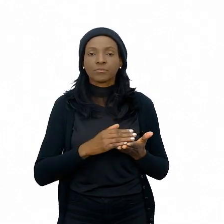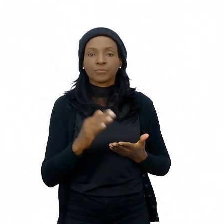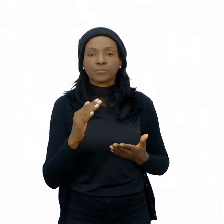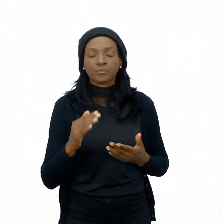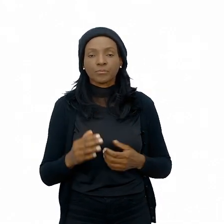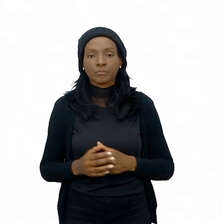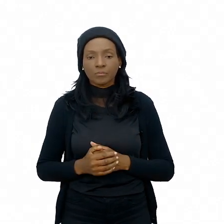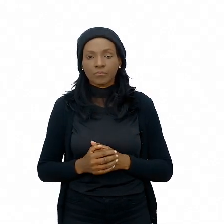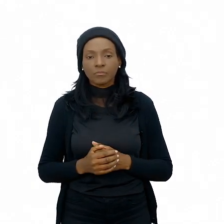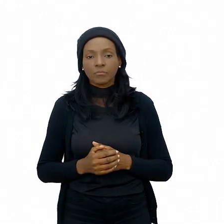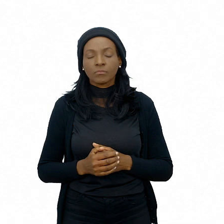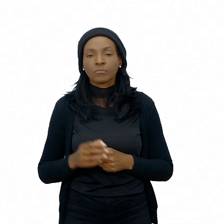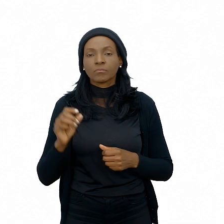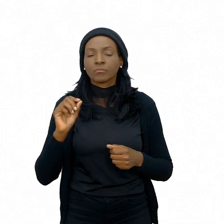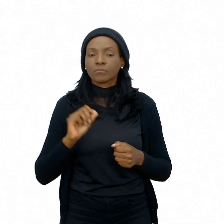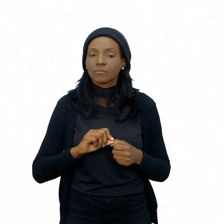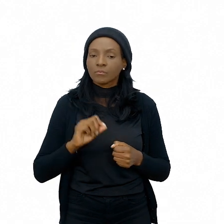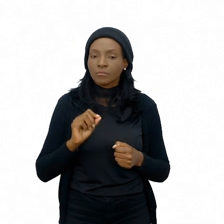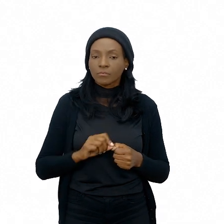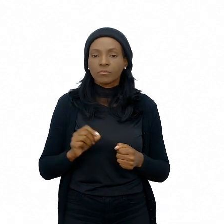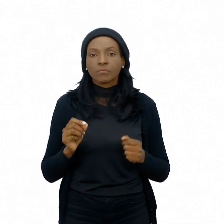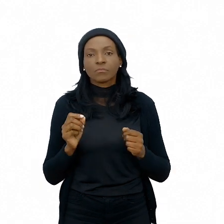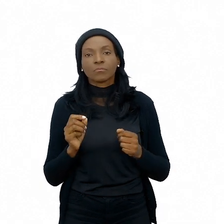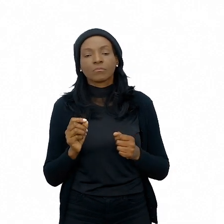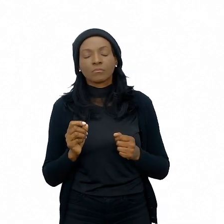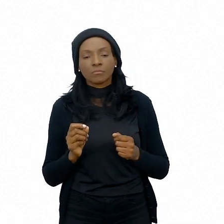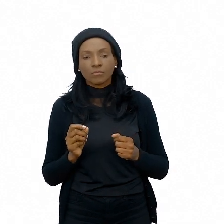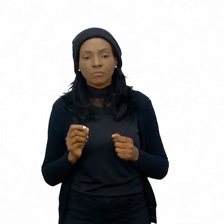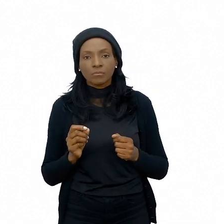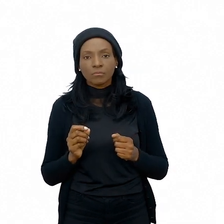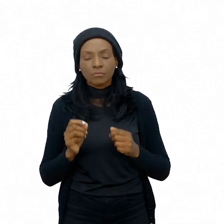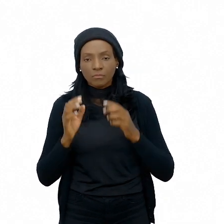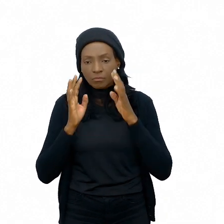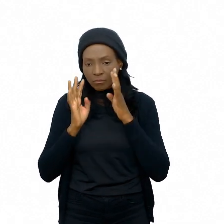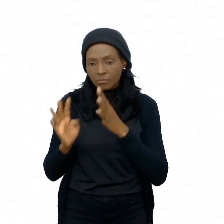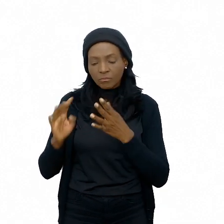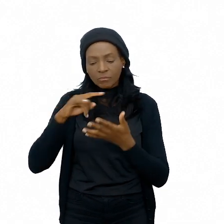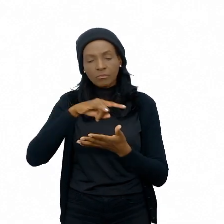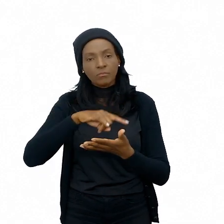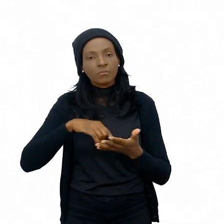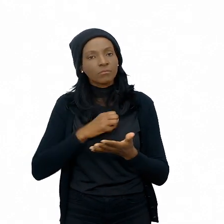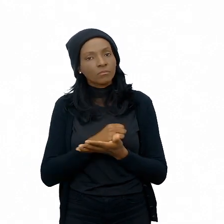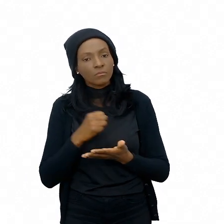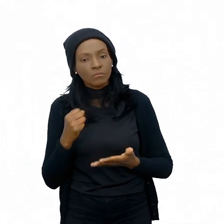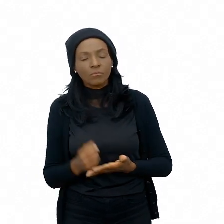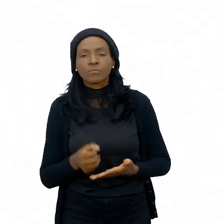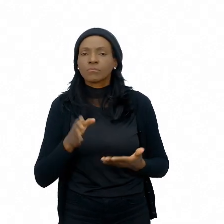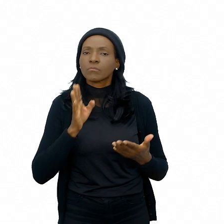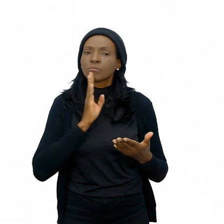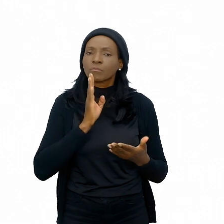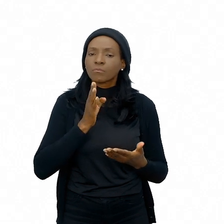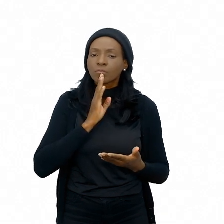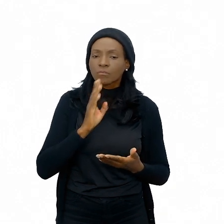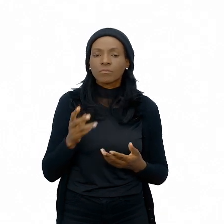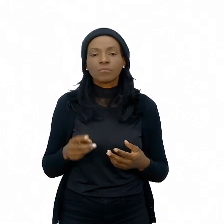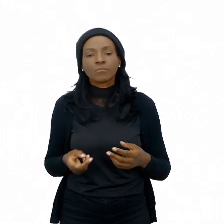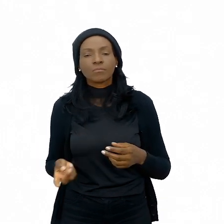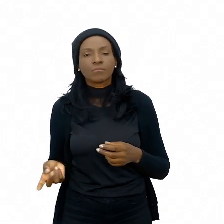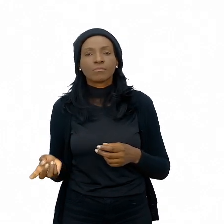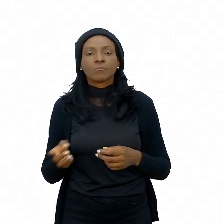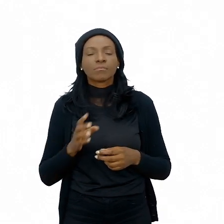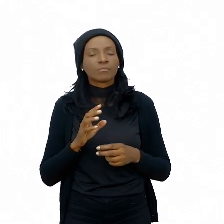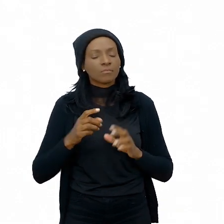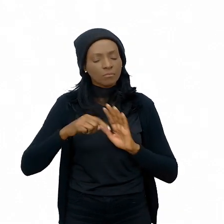ele vai fazer com que a gente olhe para o documento, conheça ou revisite esse documento